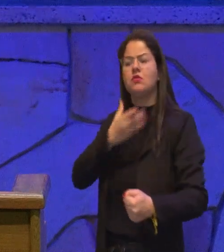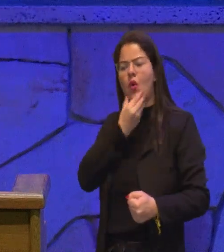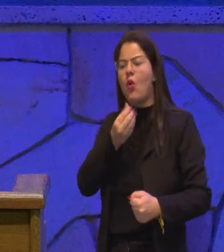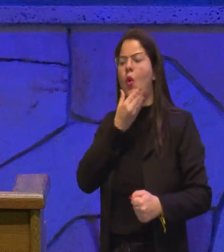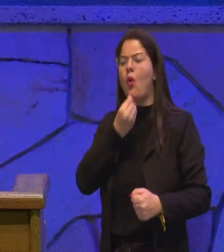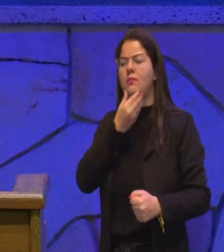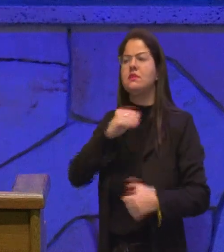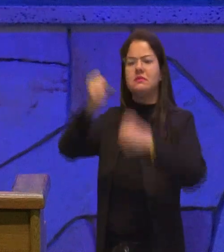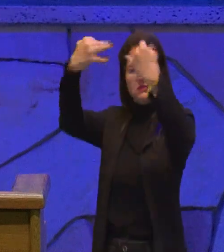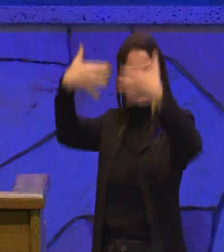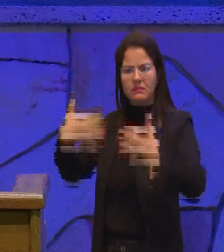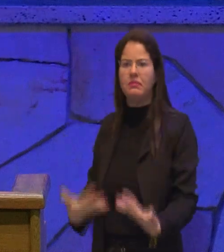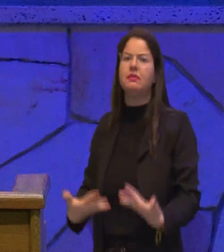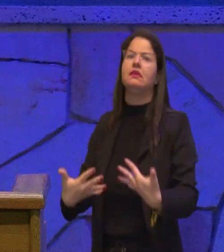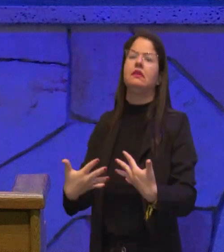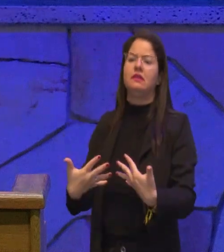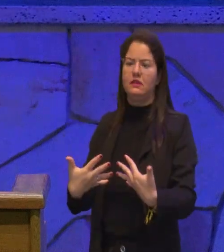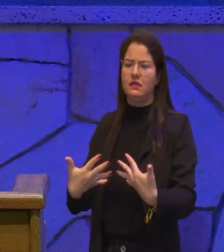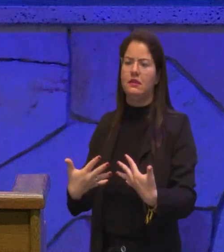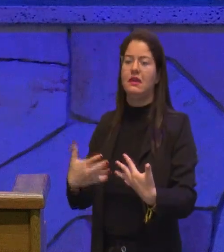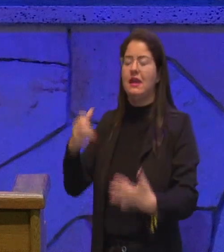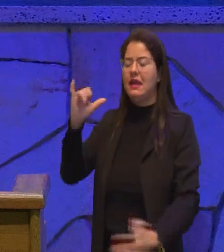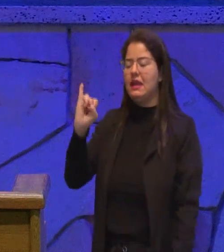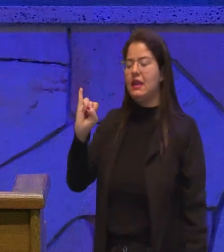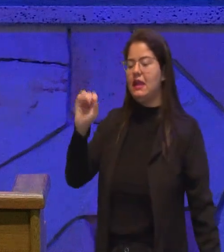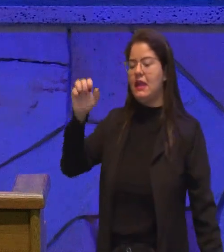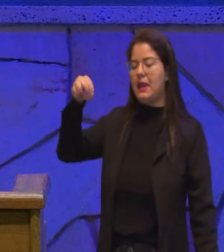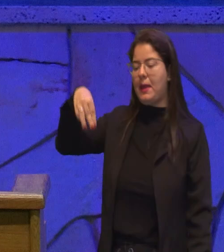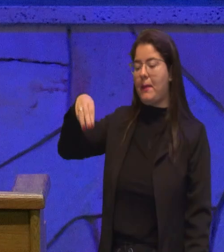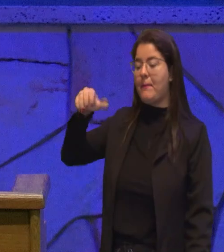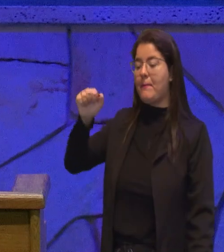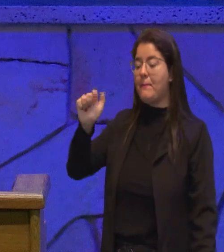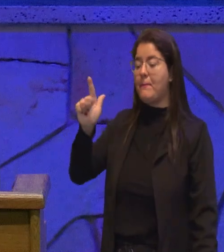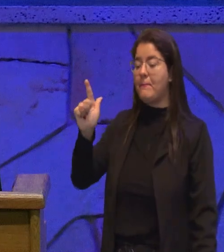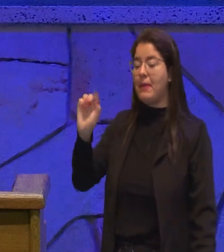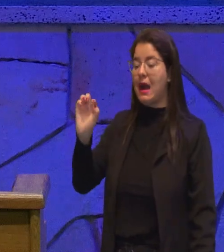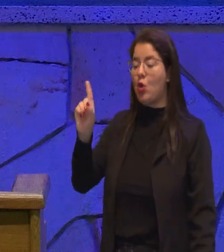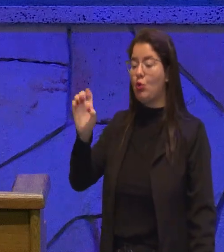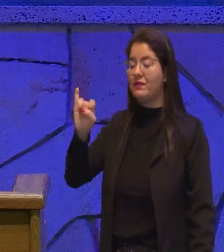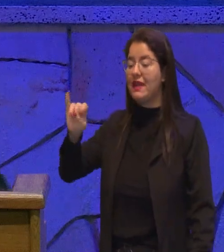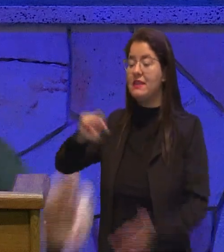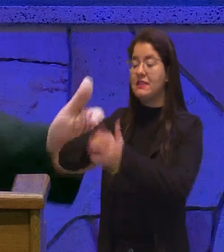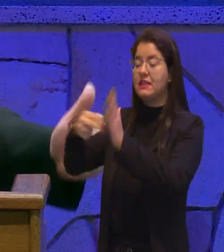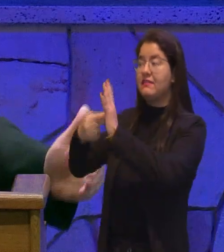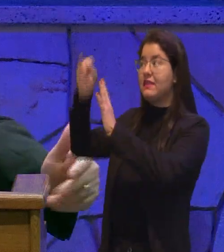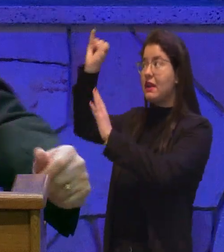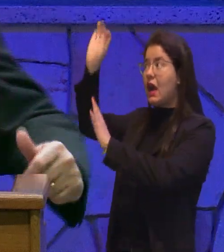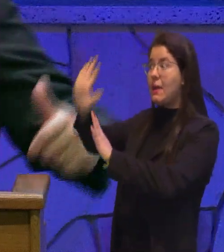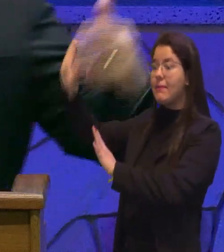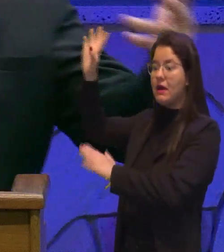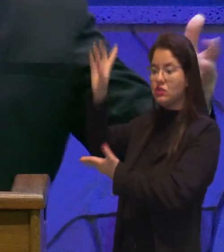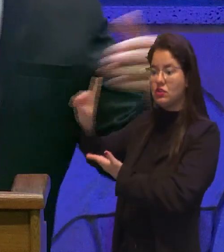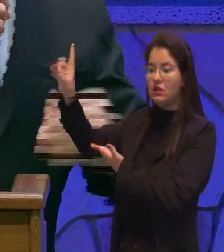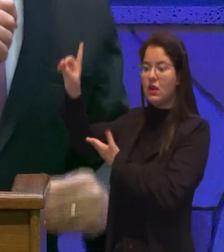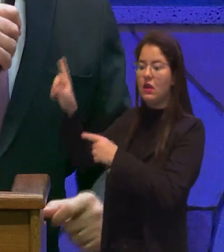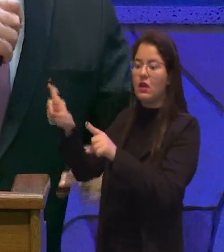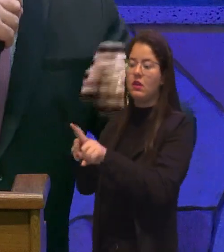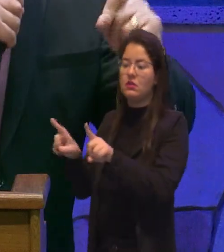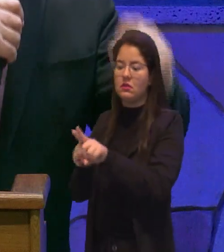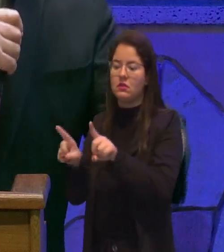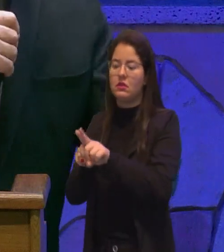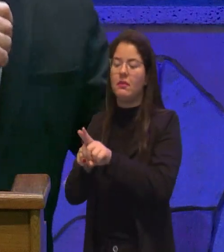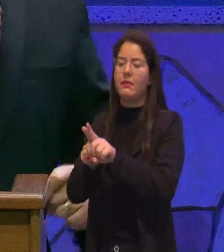tratam desta questão do imago Dei. E vamos então para a Reforma Protestante, em que Lutero e também